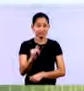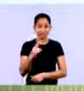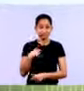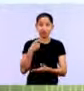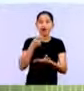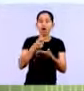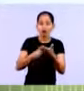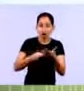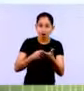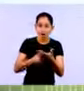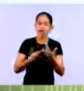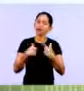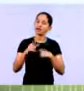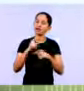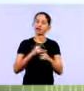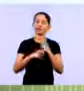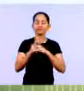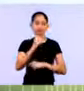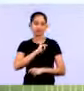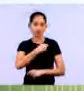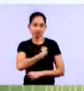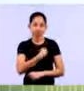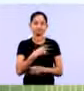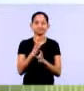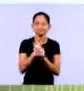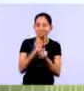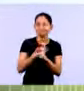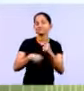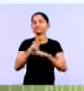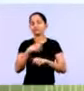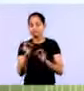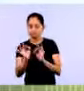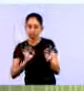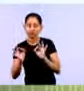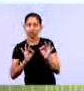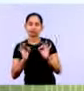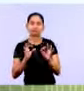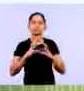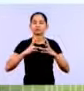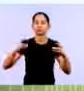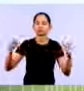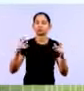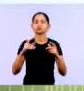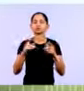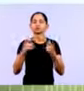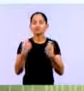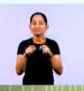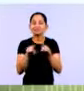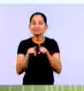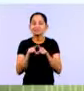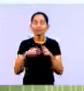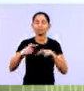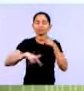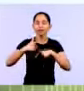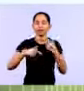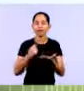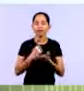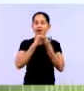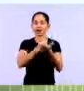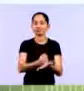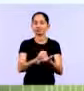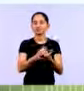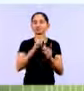de arrecadar e fiscalizar. Então, se ele prestar o serviço, ele terá condições de fazer a